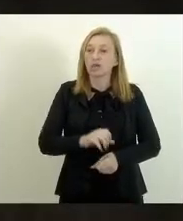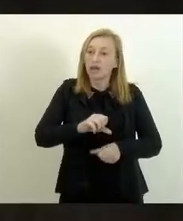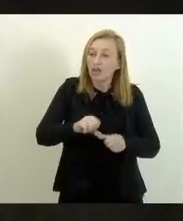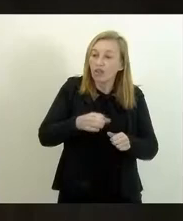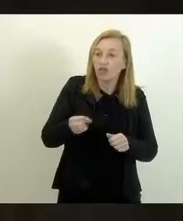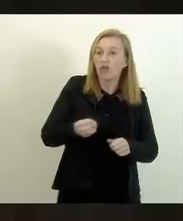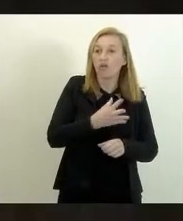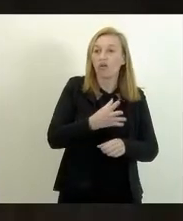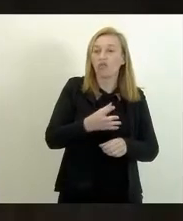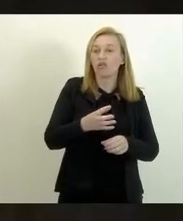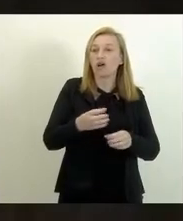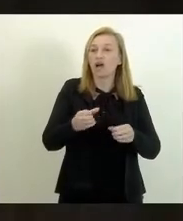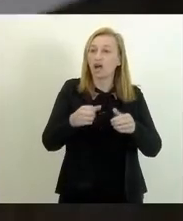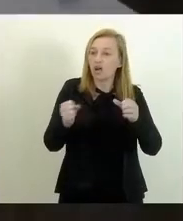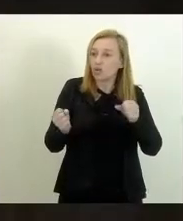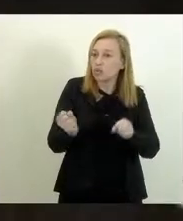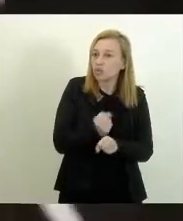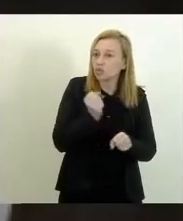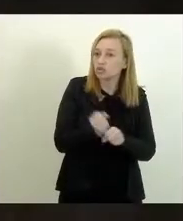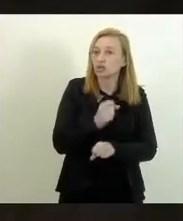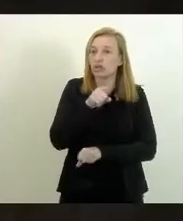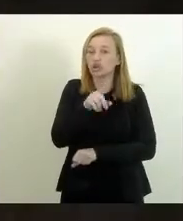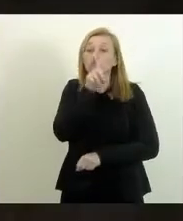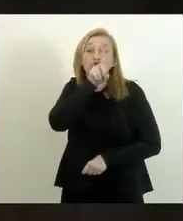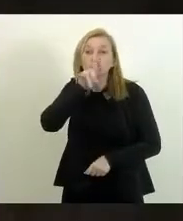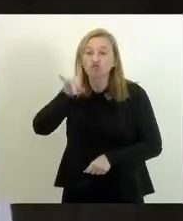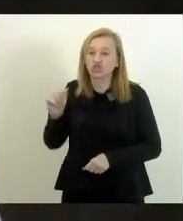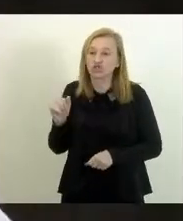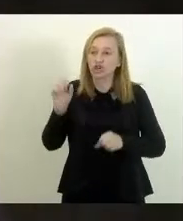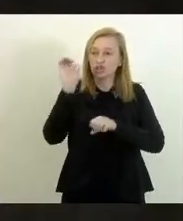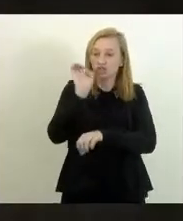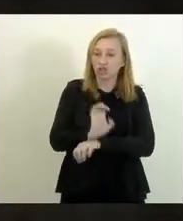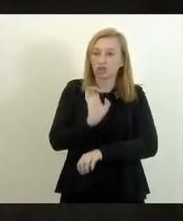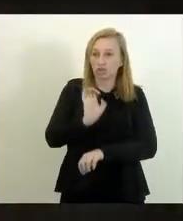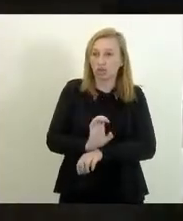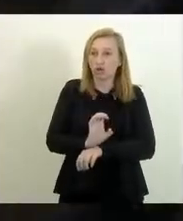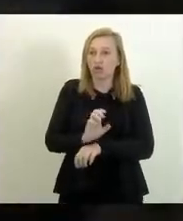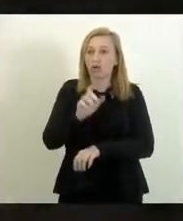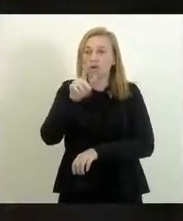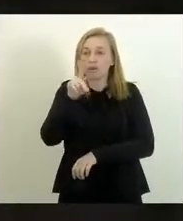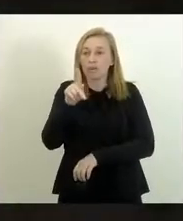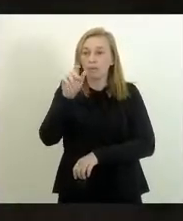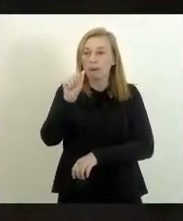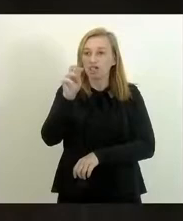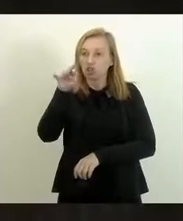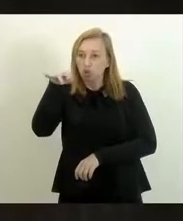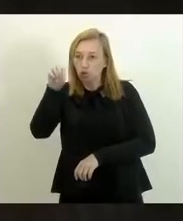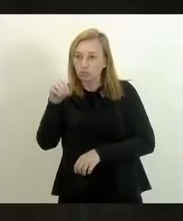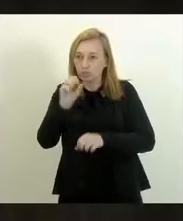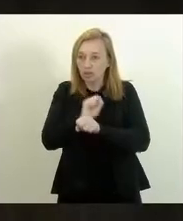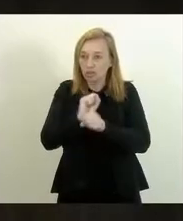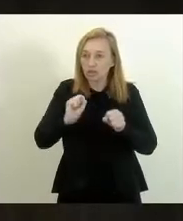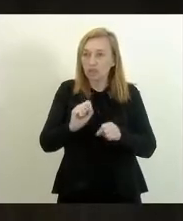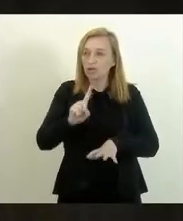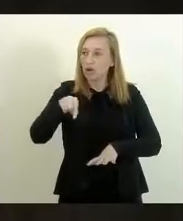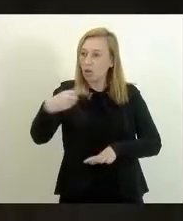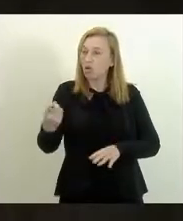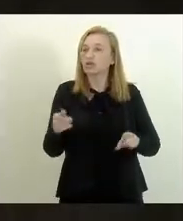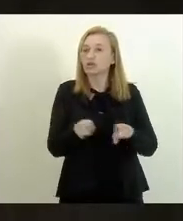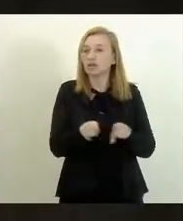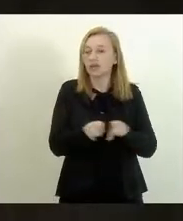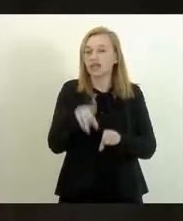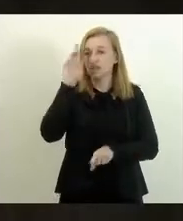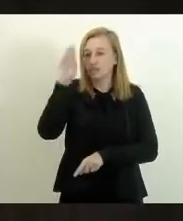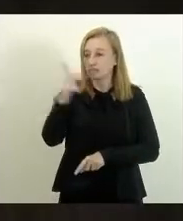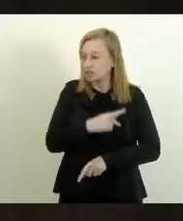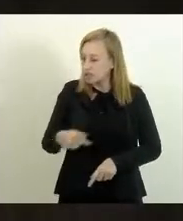a construção aí do Dia Estadual do Patrono da Abolição. A outra coisa que eu queria trazer, senhor